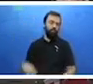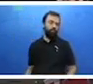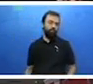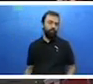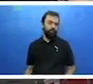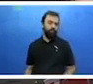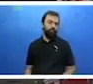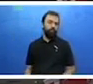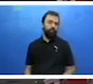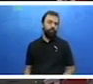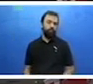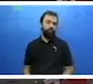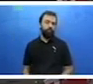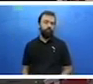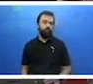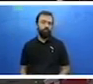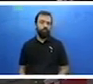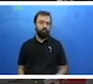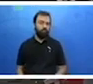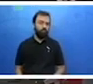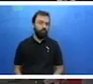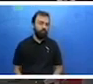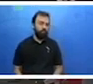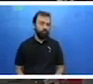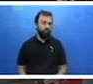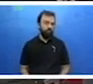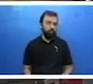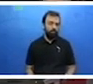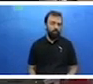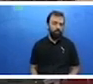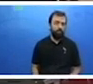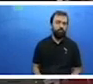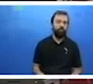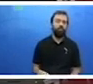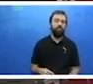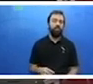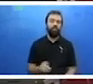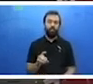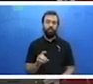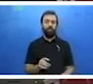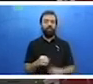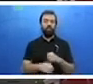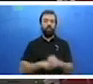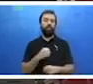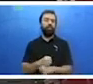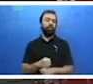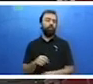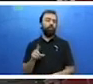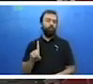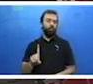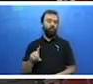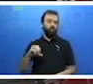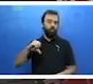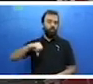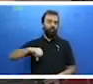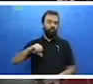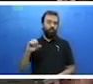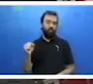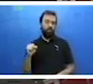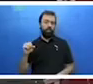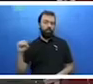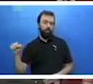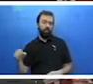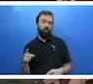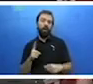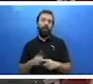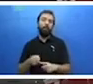Respondendo à atual divisão regional, quando aconteceu a data? 1988. Que fato que